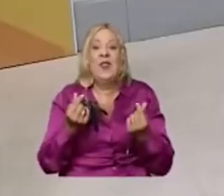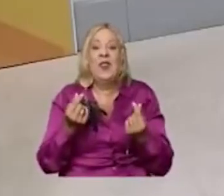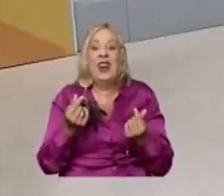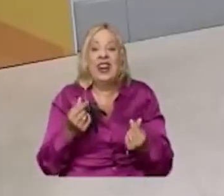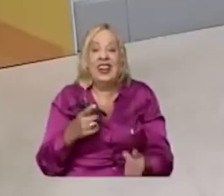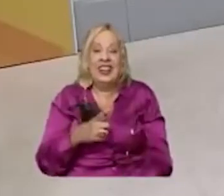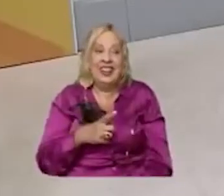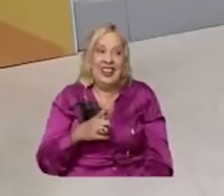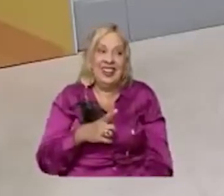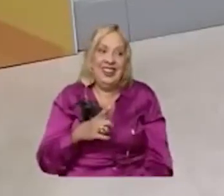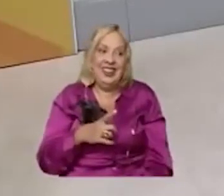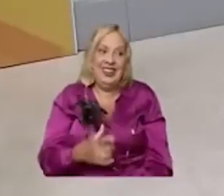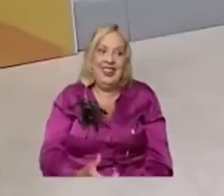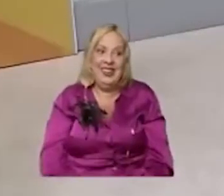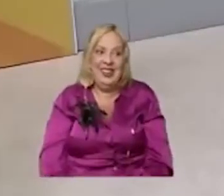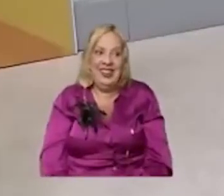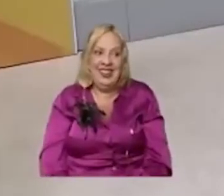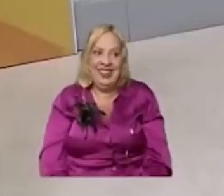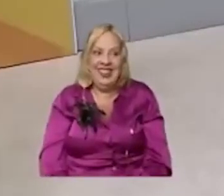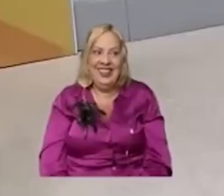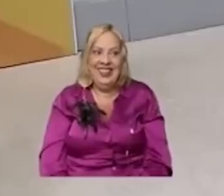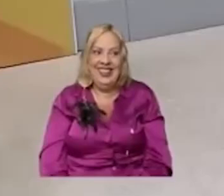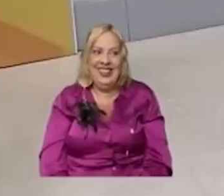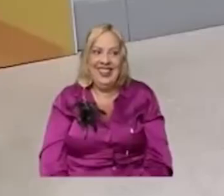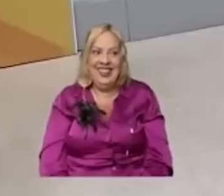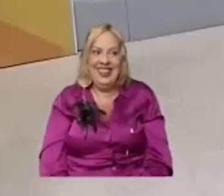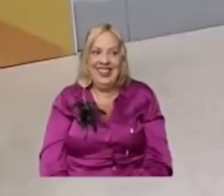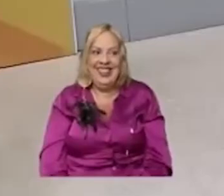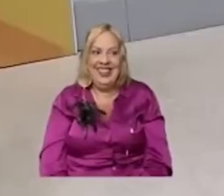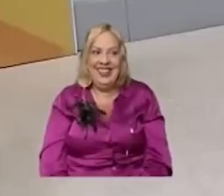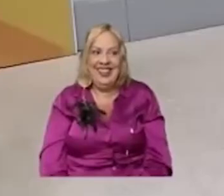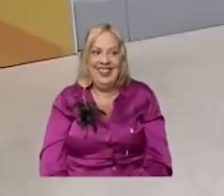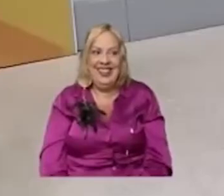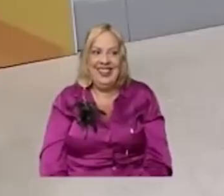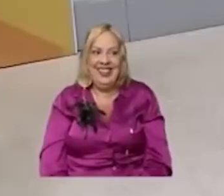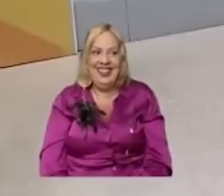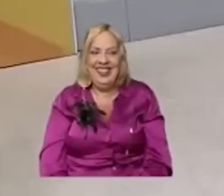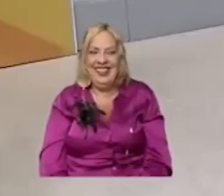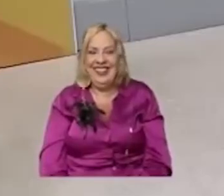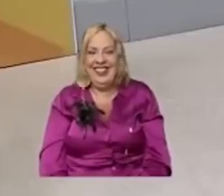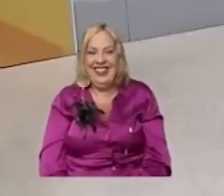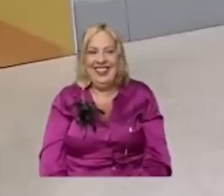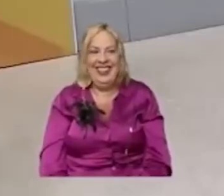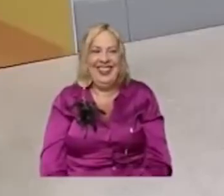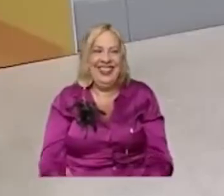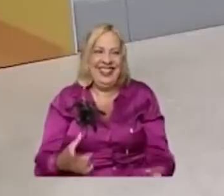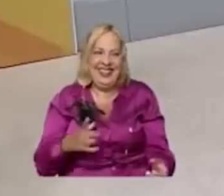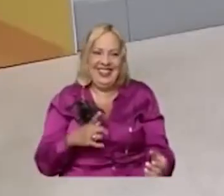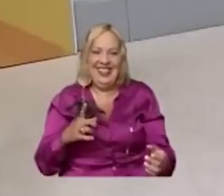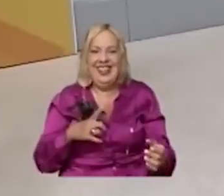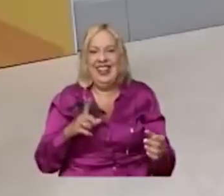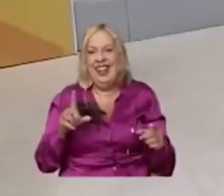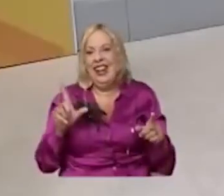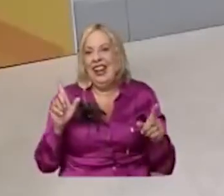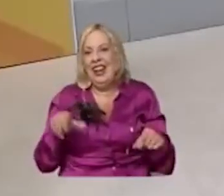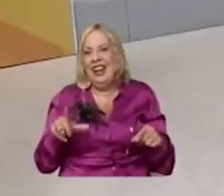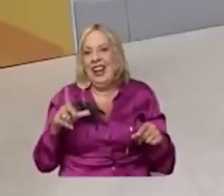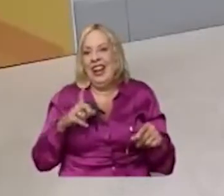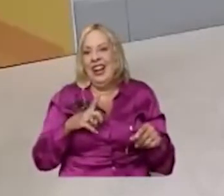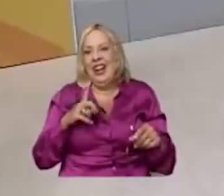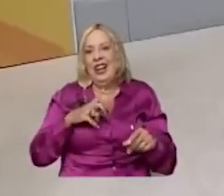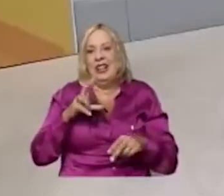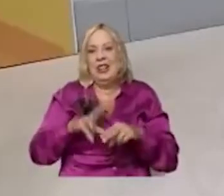Cap proporcionou esse arraial inesquecível. Uhul. Eita, que a gente arrasou!